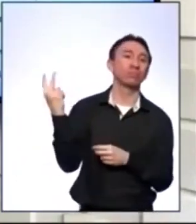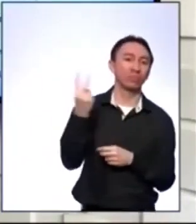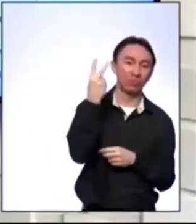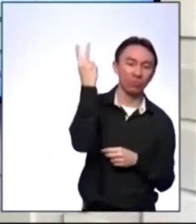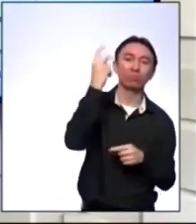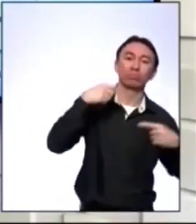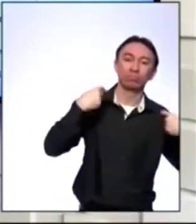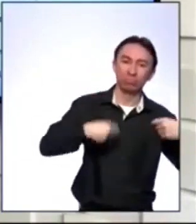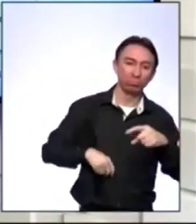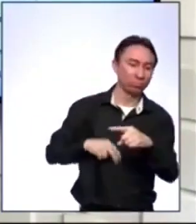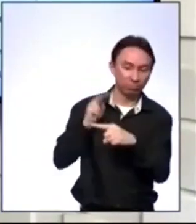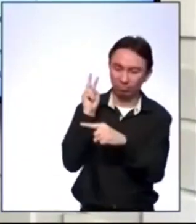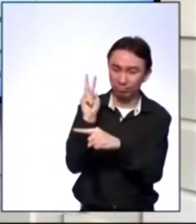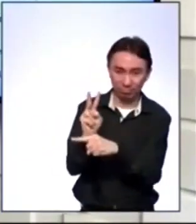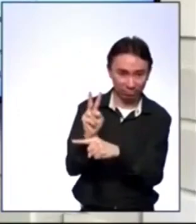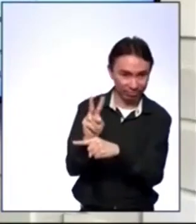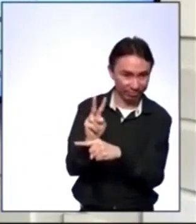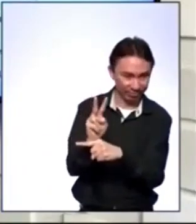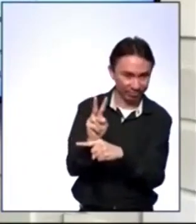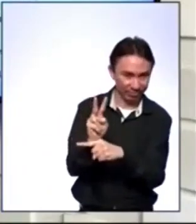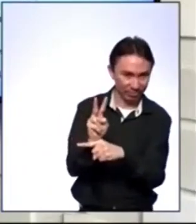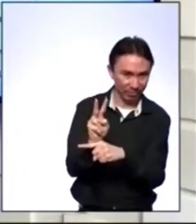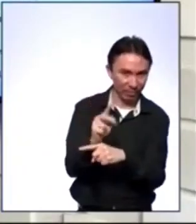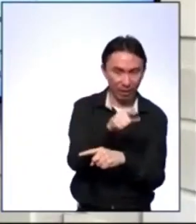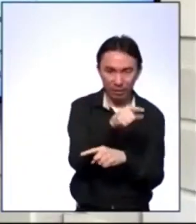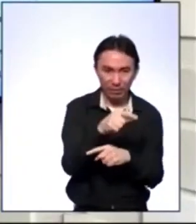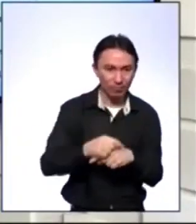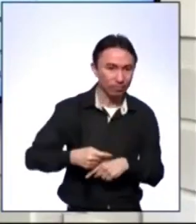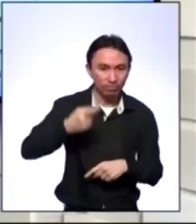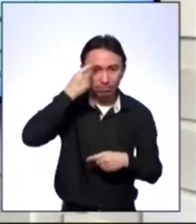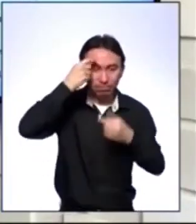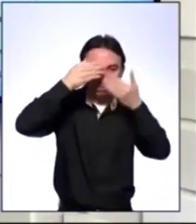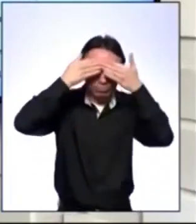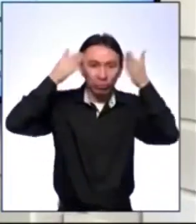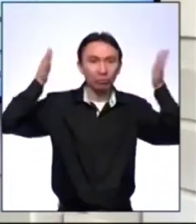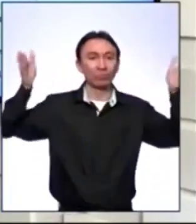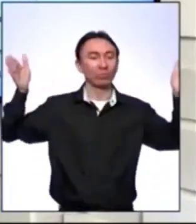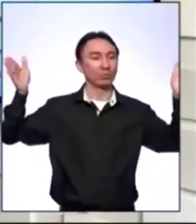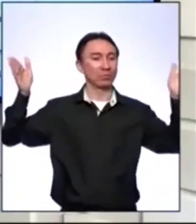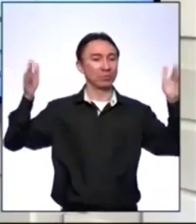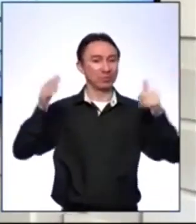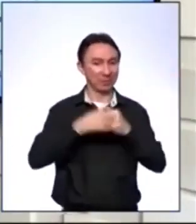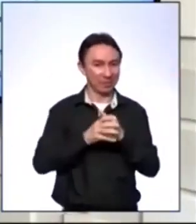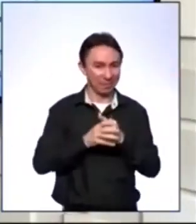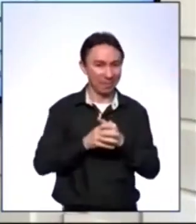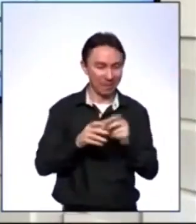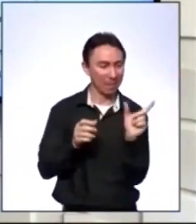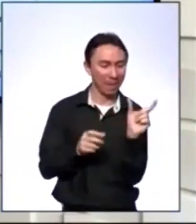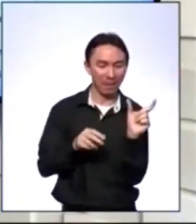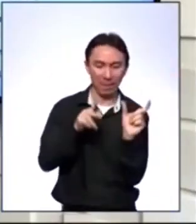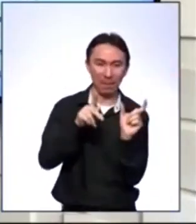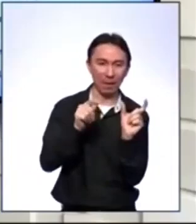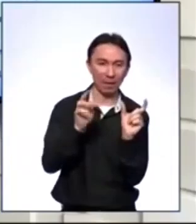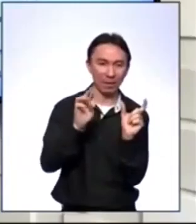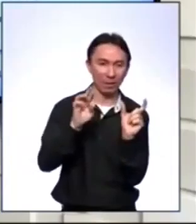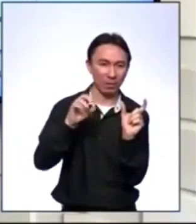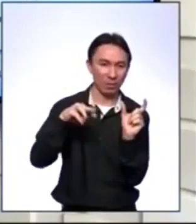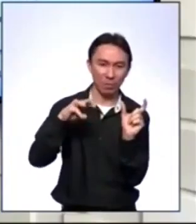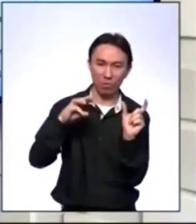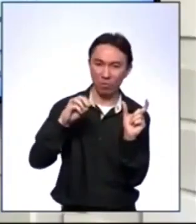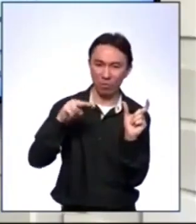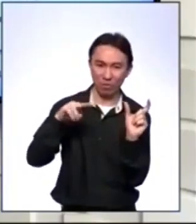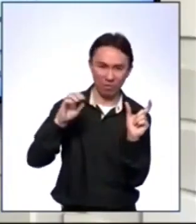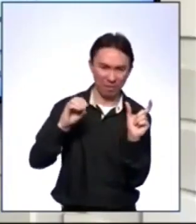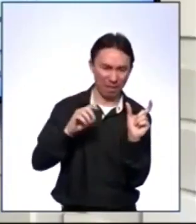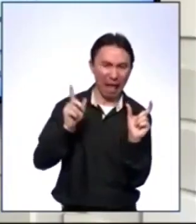preservado. Esse é um conceito mais abrangente de patrimônio. Tá? Aqui não se refere a uma herança, né, ou